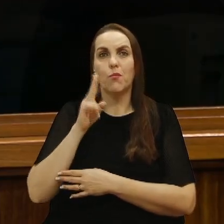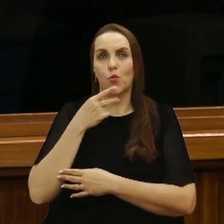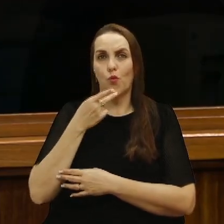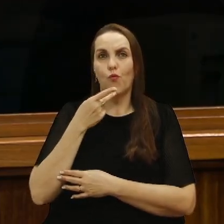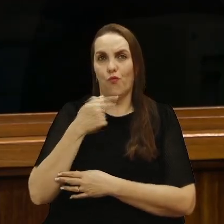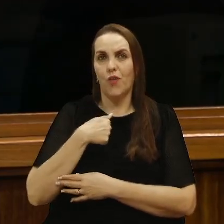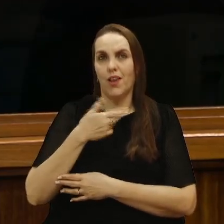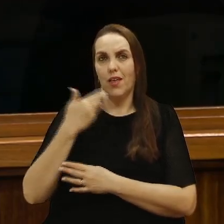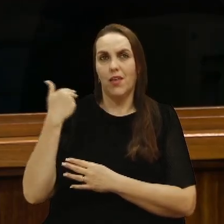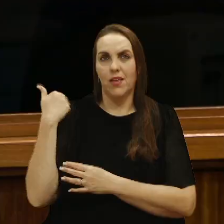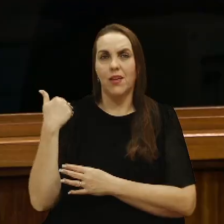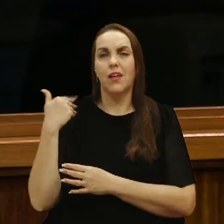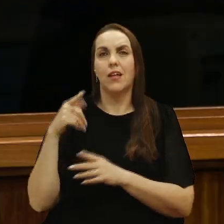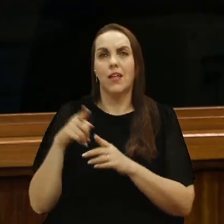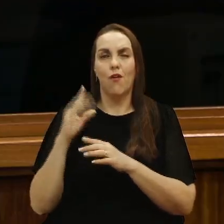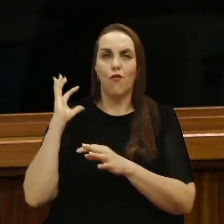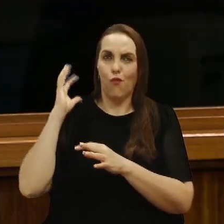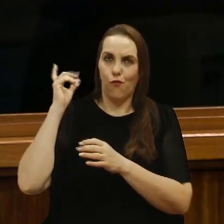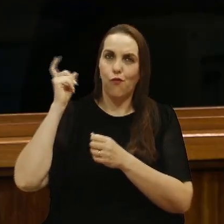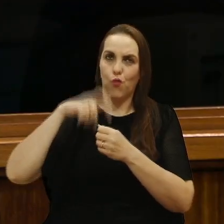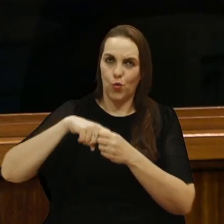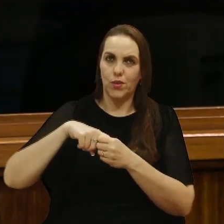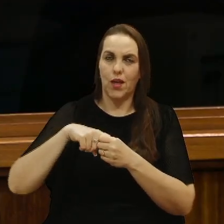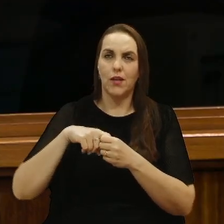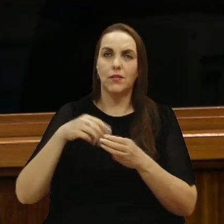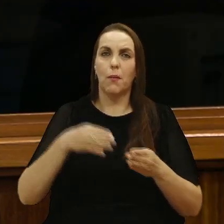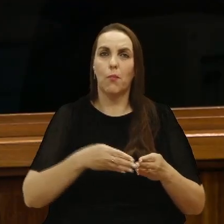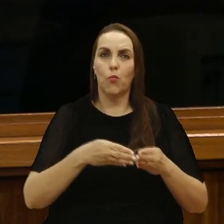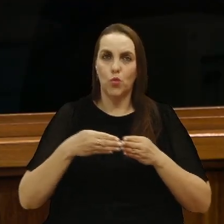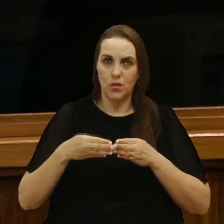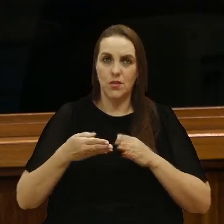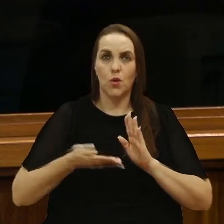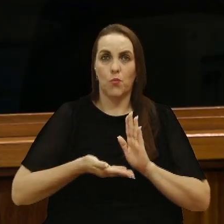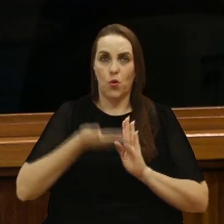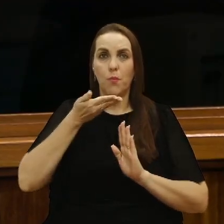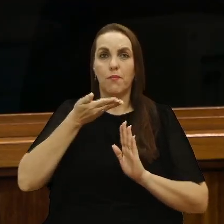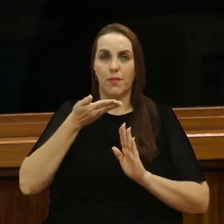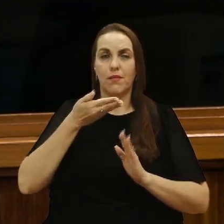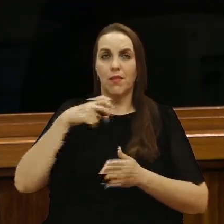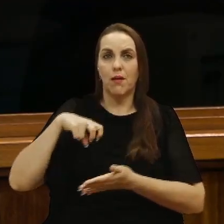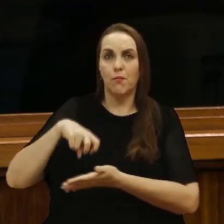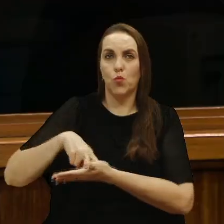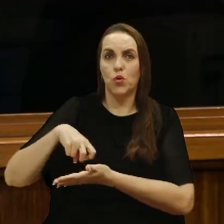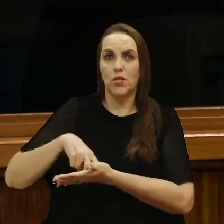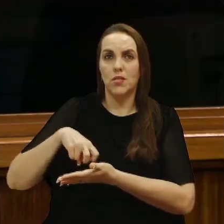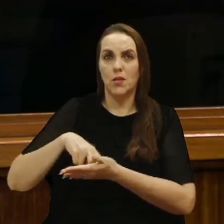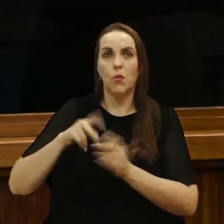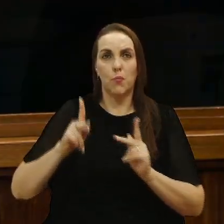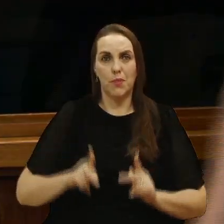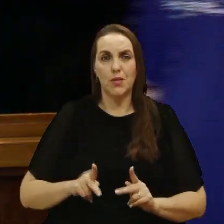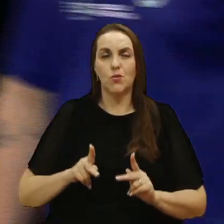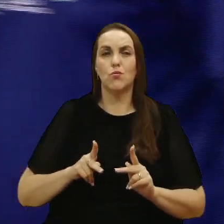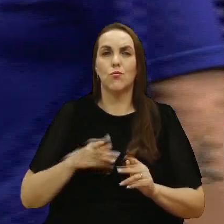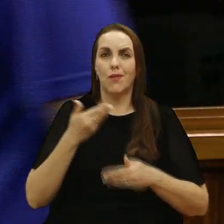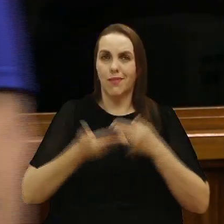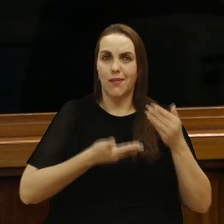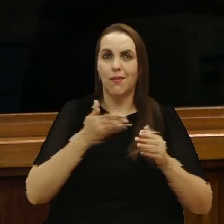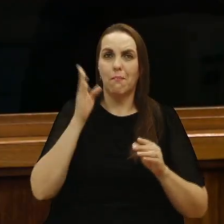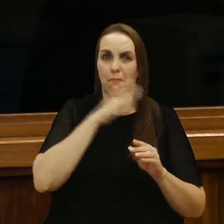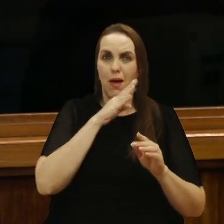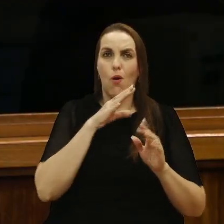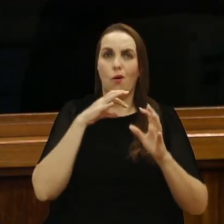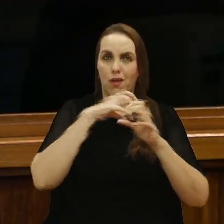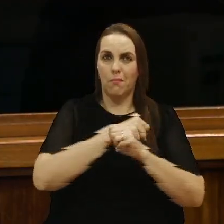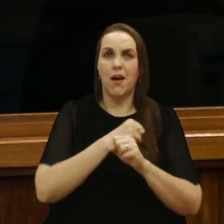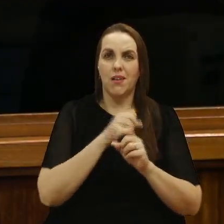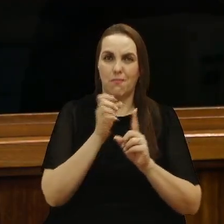retomo ela quando foi feita aquela moção para aumentar a pena de quem causa maus tratos aos animais,